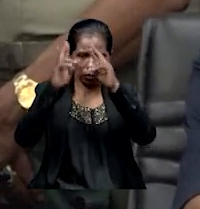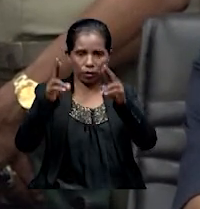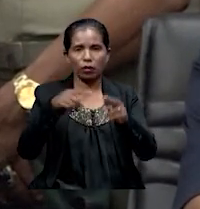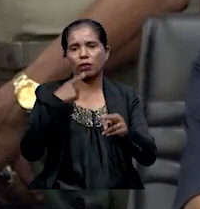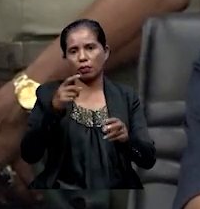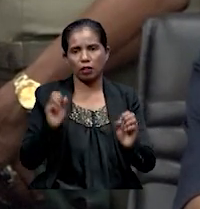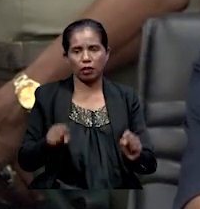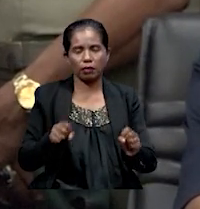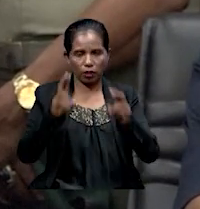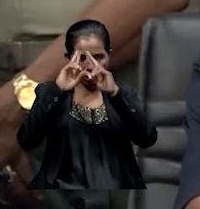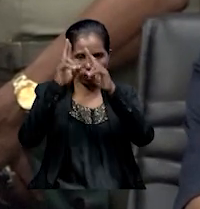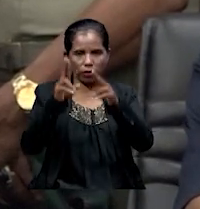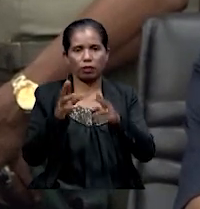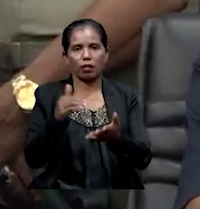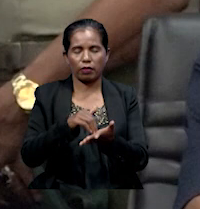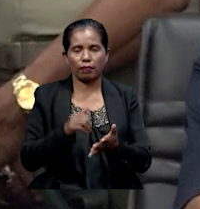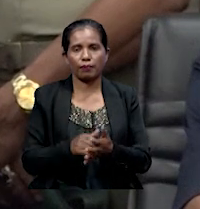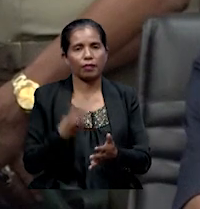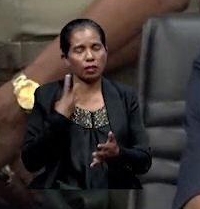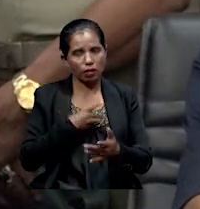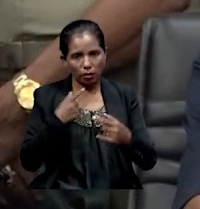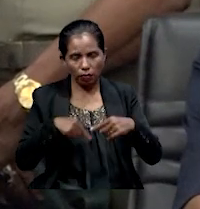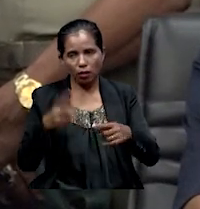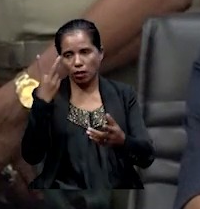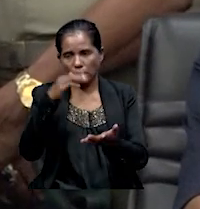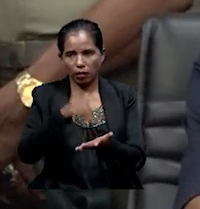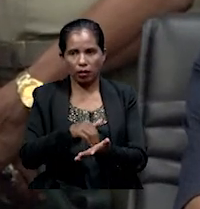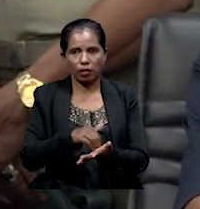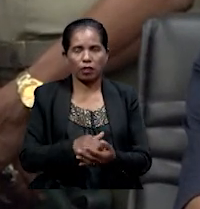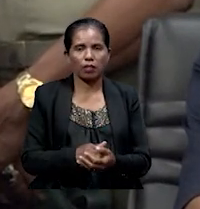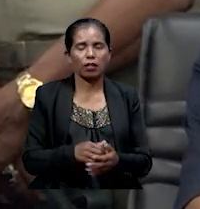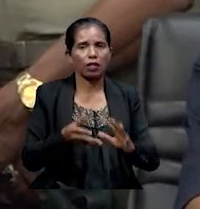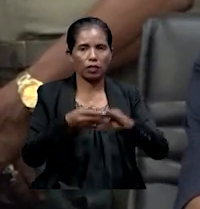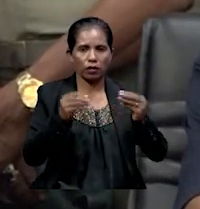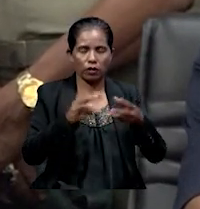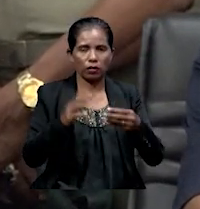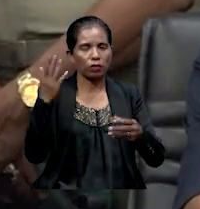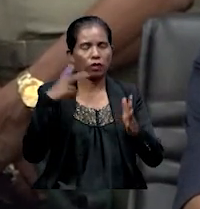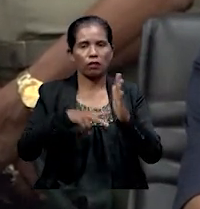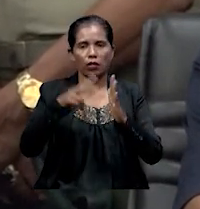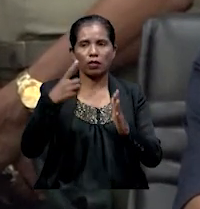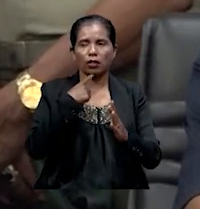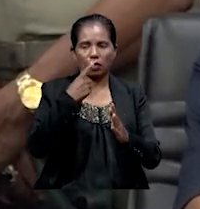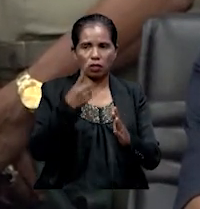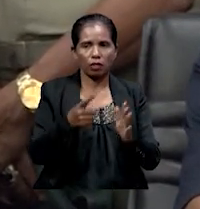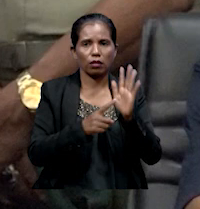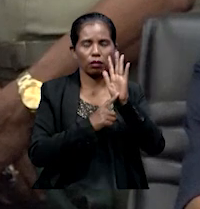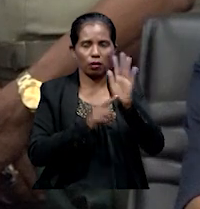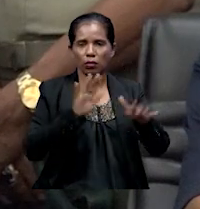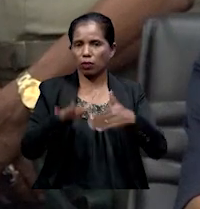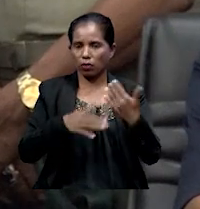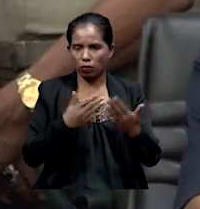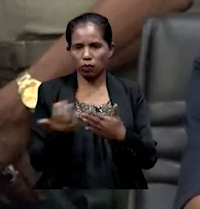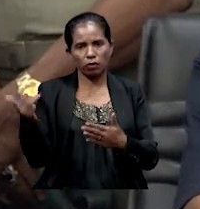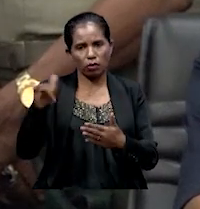fali. Para ita fila fali de tipo de nem que as razões históricas sira valor sira até apela para sira outro, até para